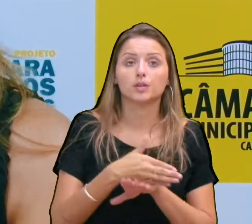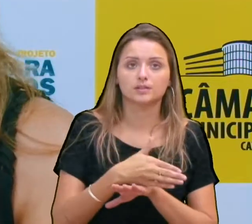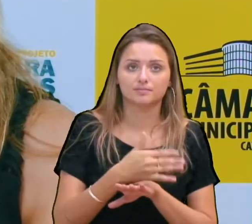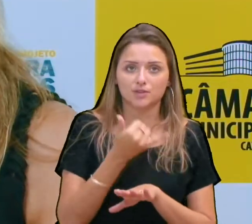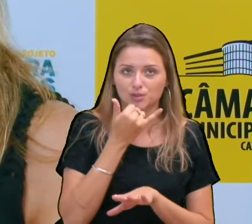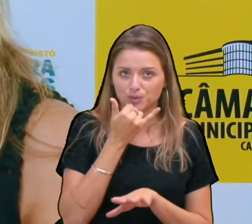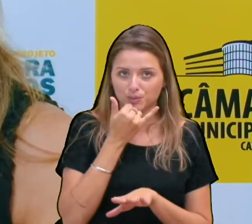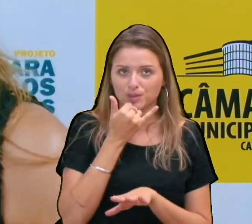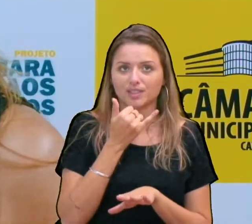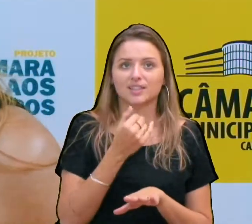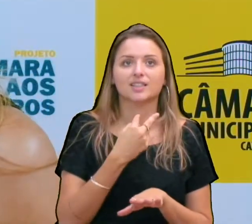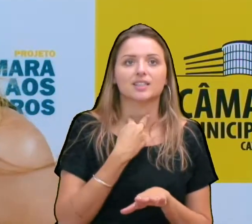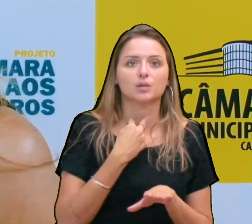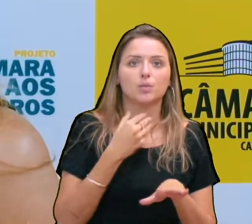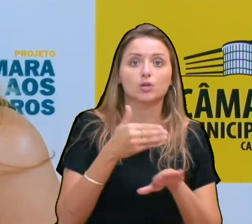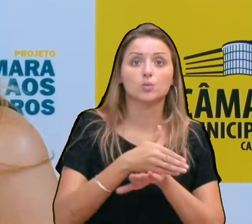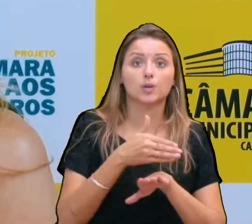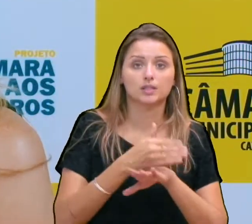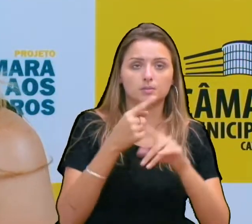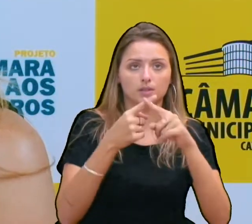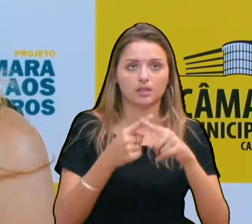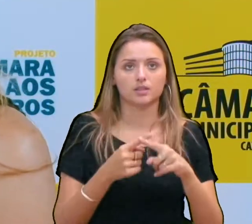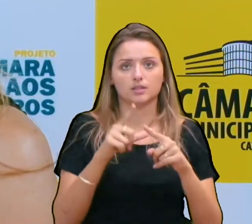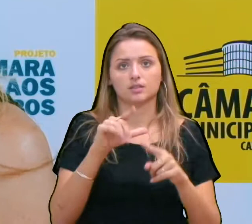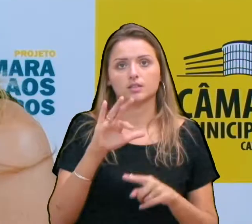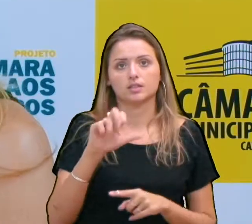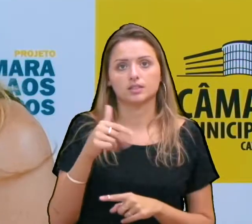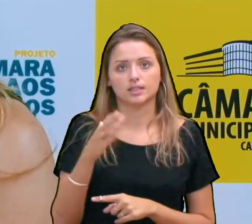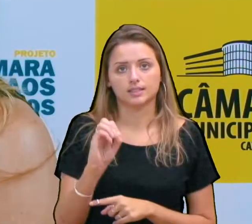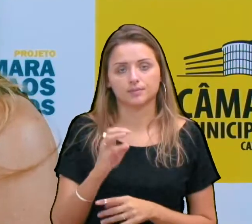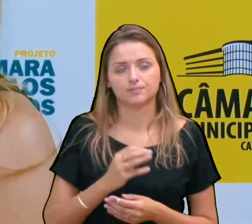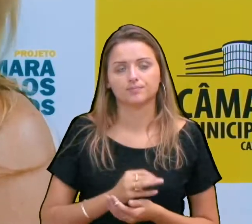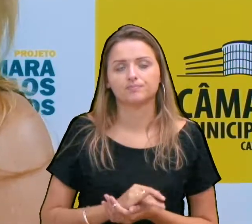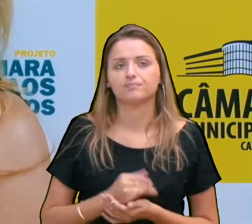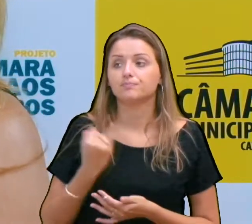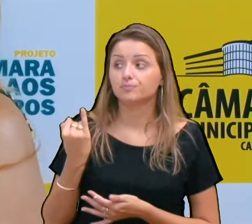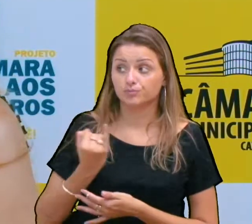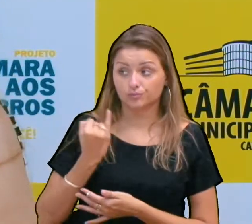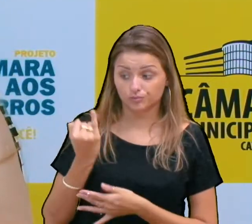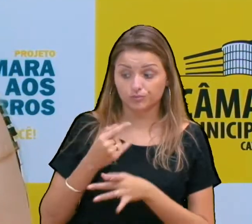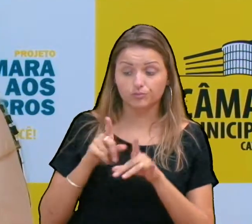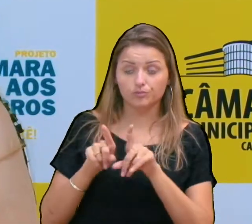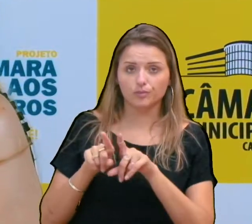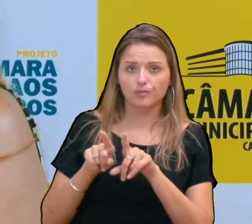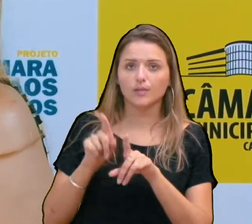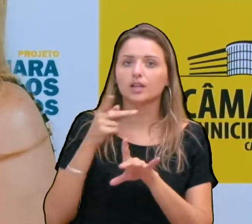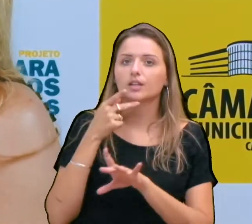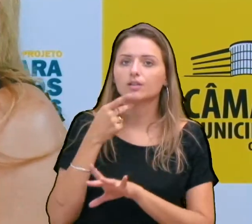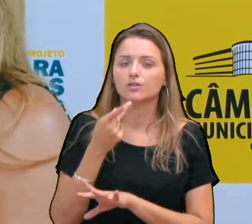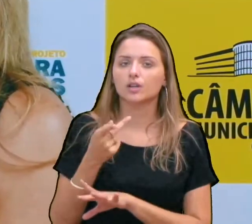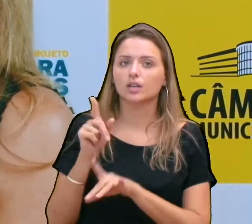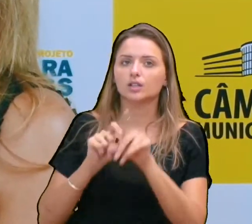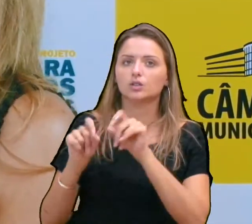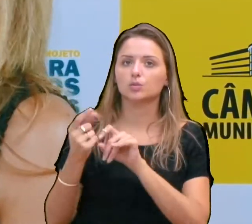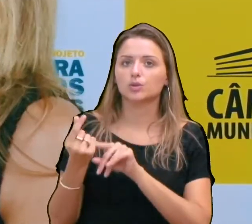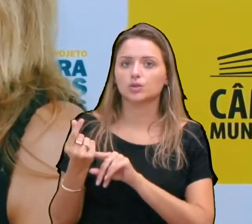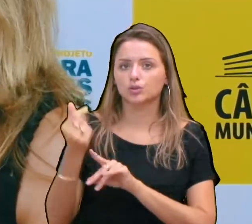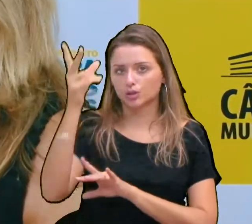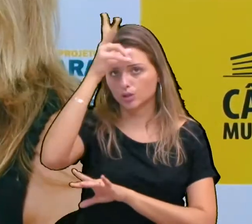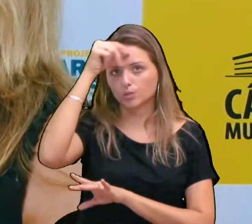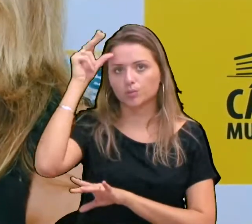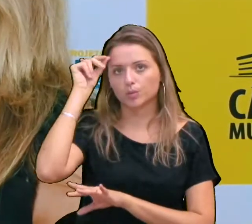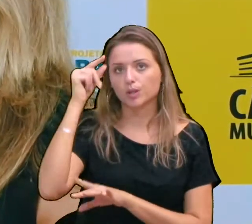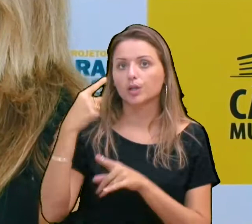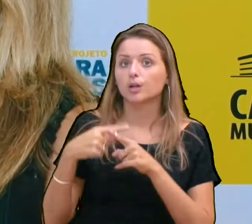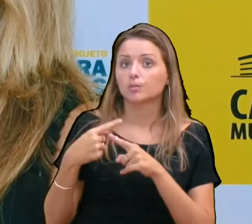dizer, integrando o cadastro, né, não podendo participar de licitações. É importante que trata toda essa questão do dinheiro público, porque a gente